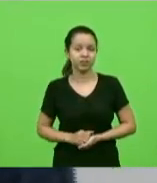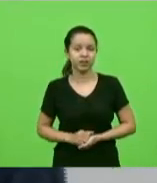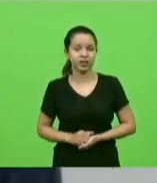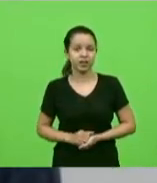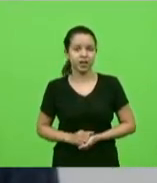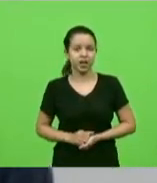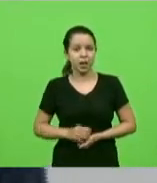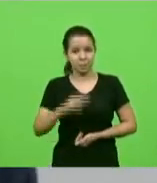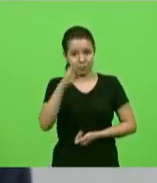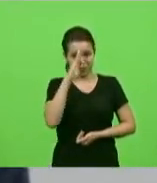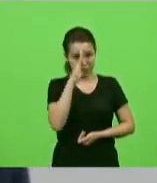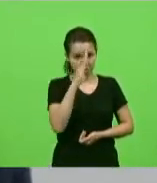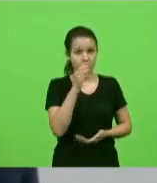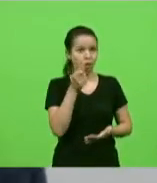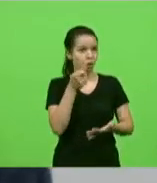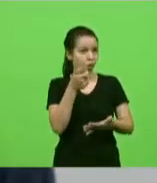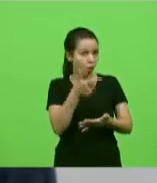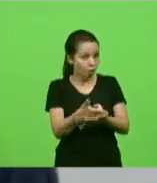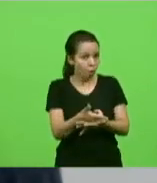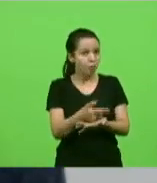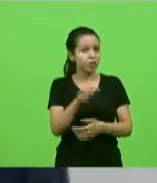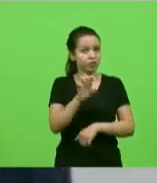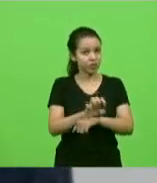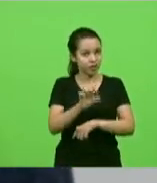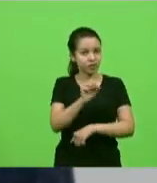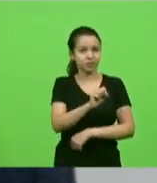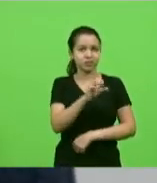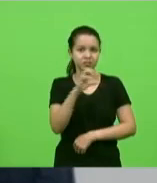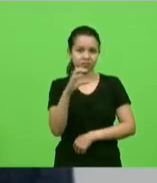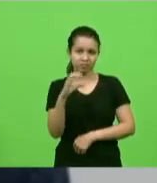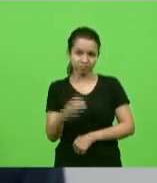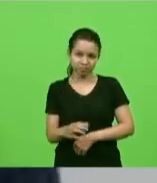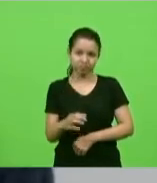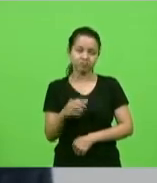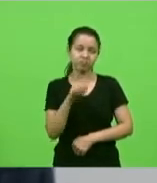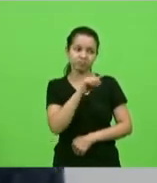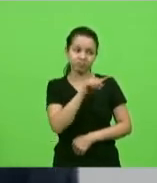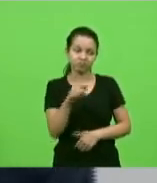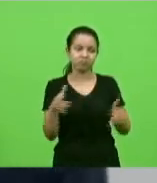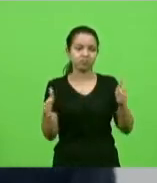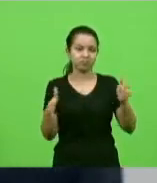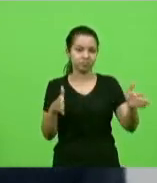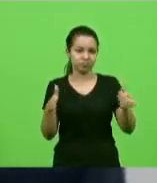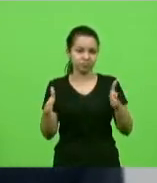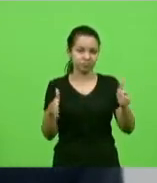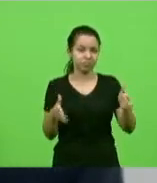na principal compra do Estado de Santa Catarina naquela oportunidade, com um